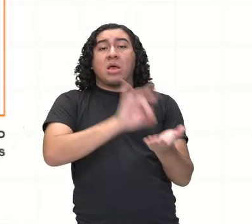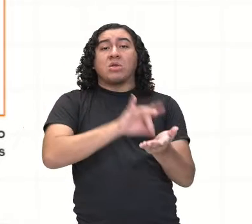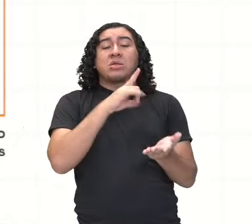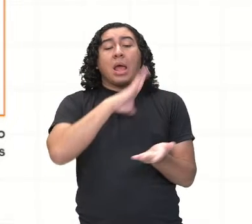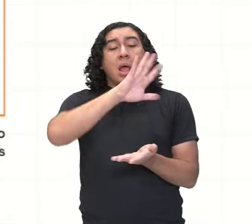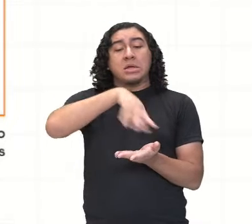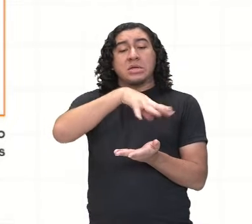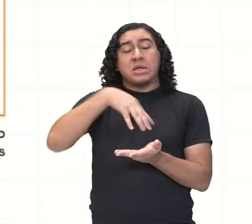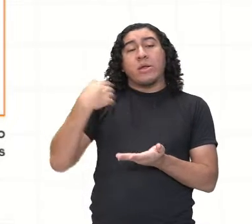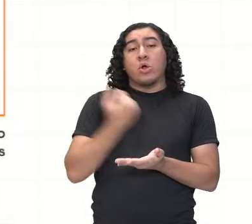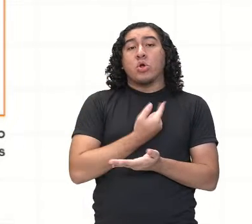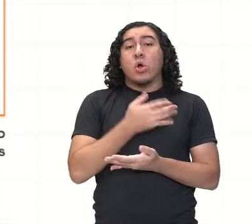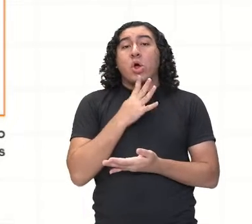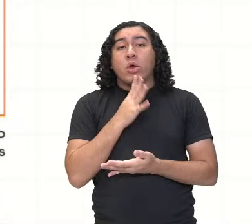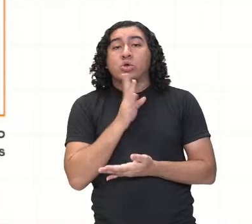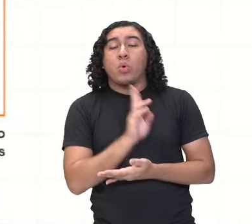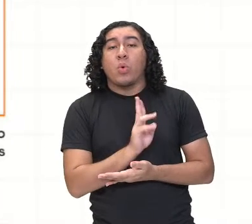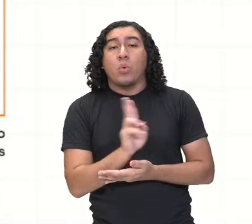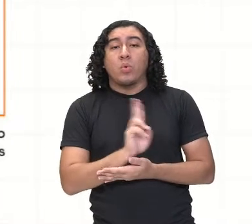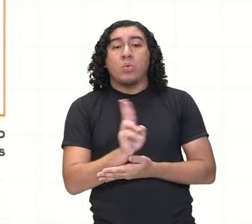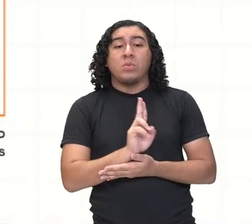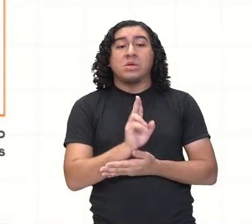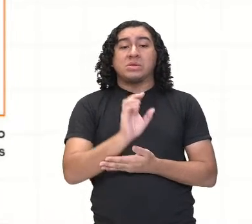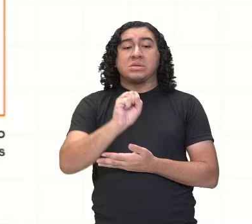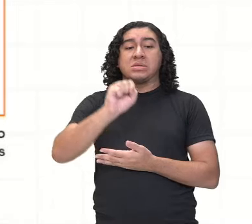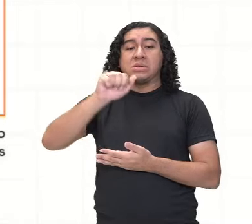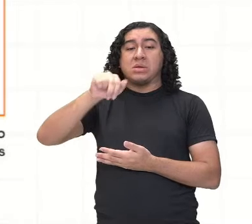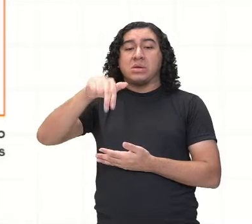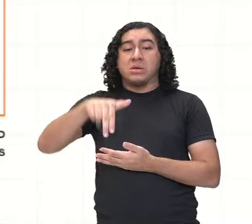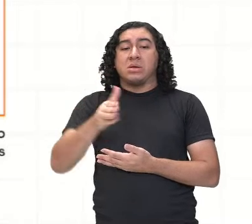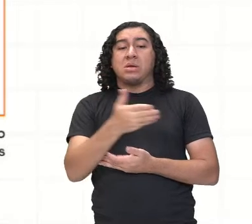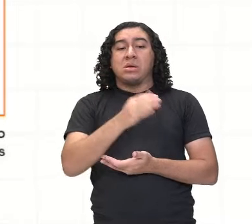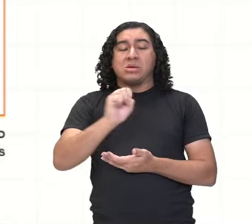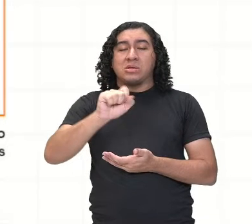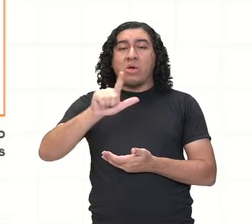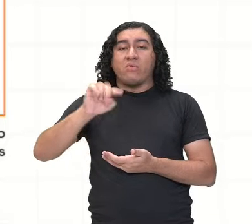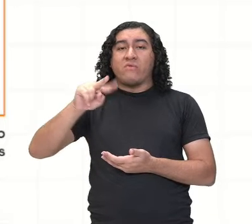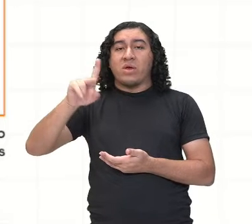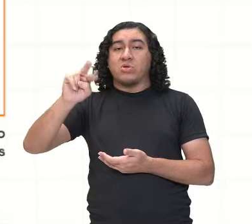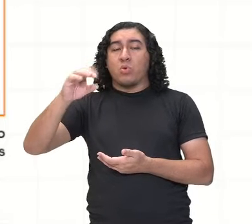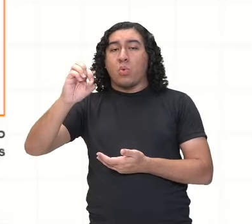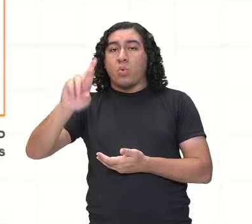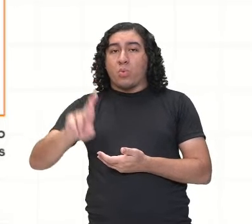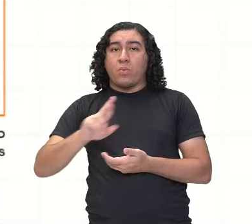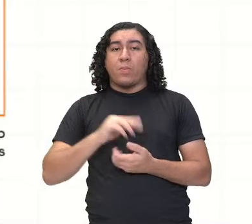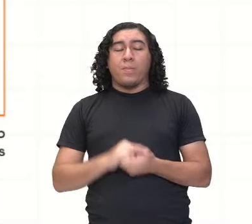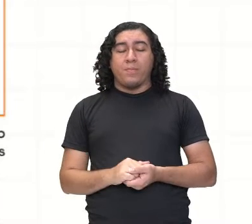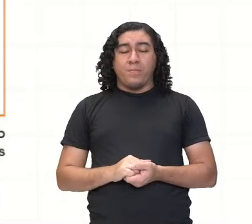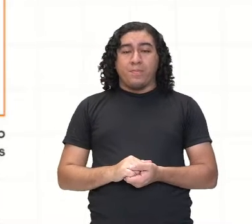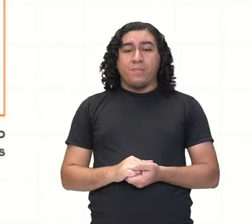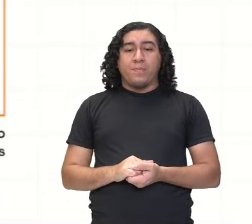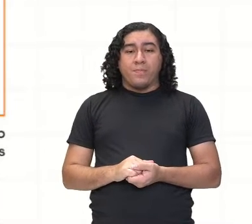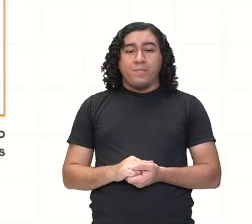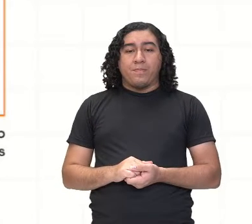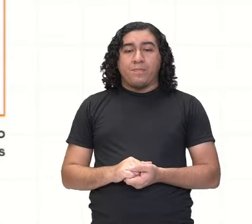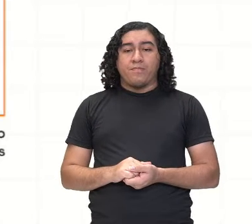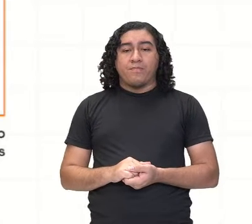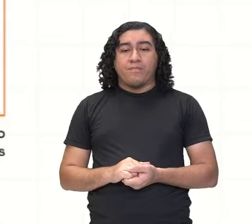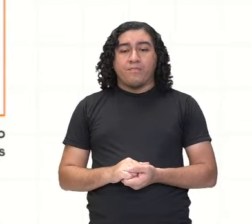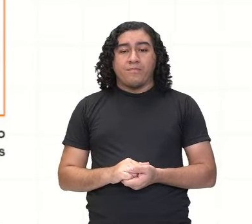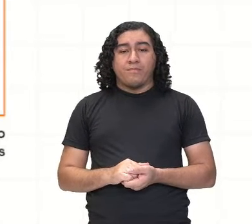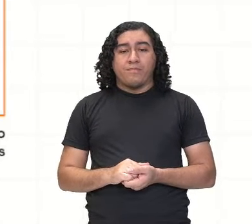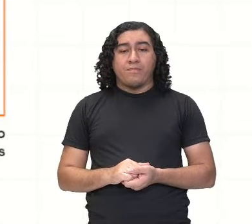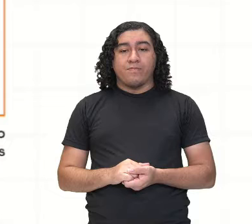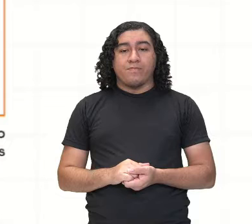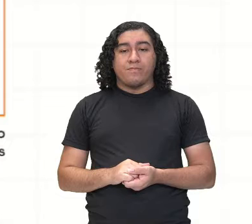nós conhecemos hoje como San Salvador, nas Bahamas. Então, nós temos aqui o início